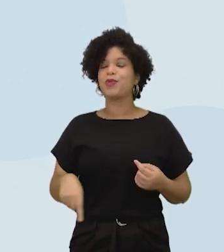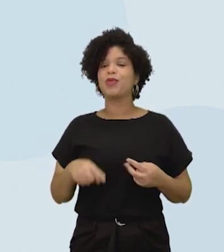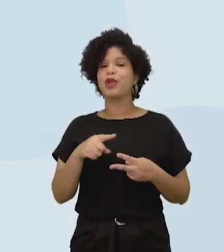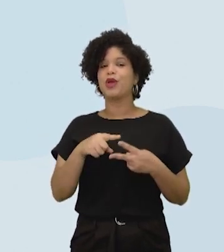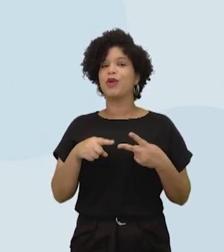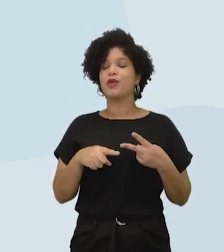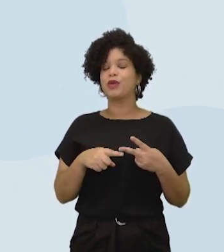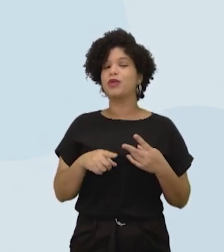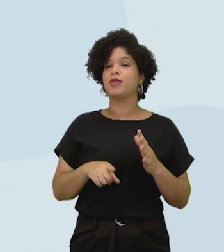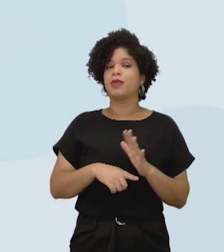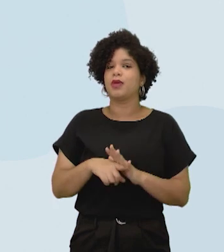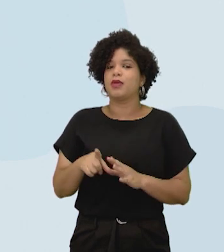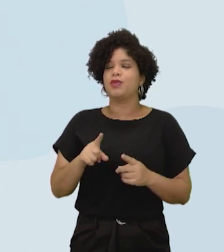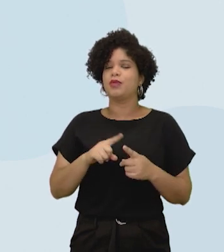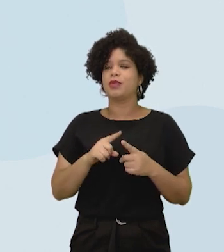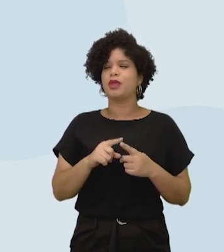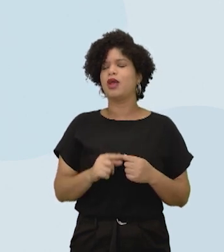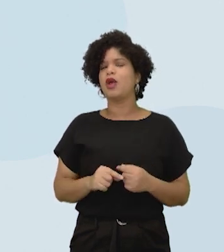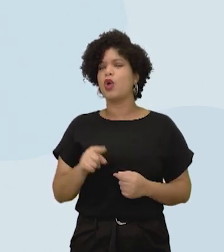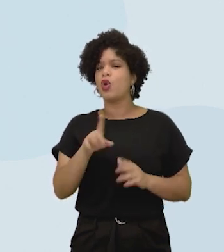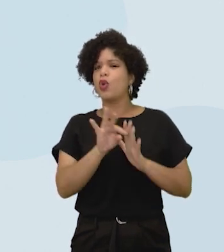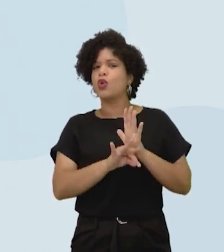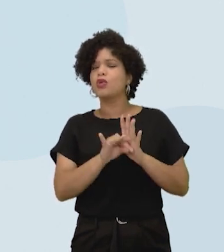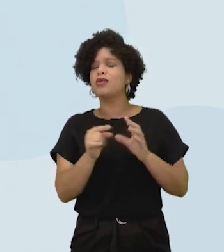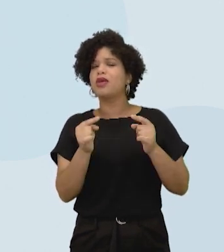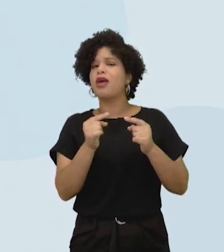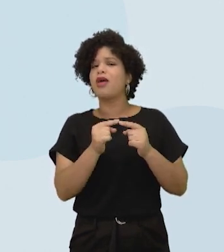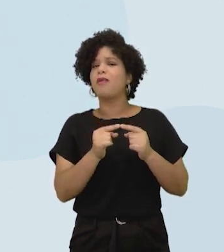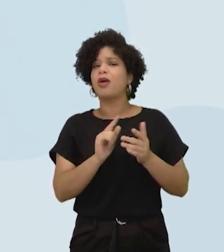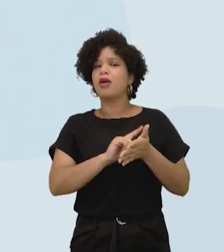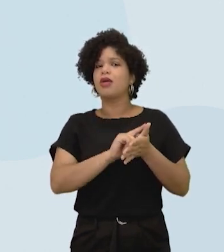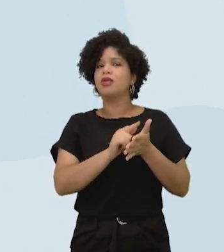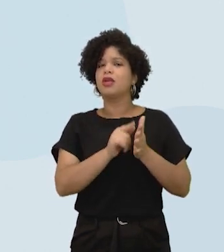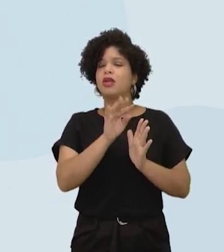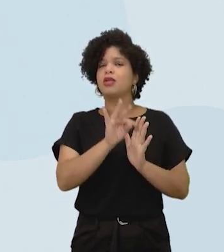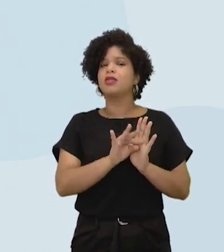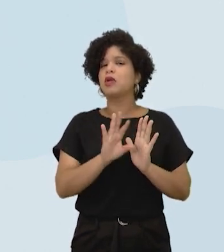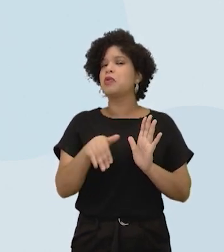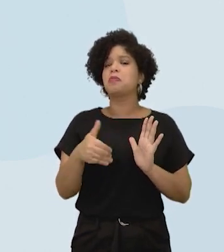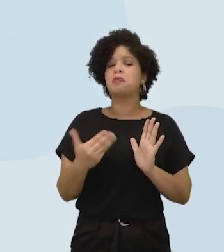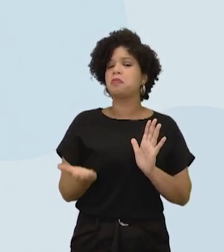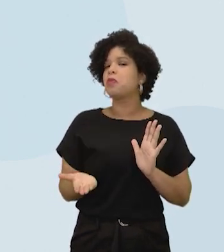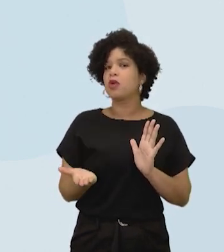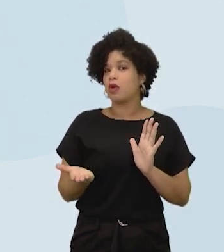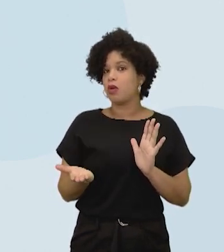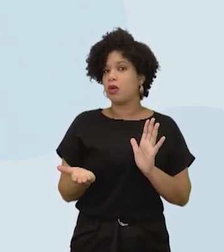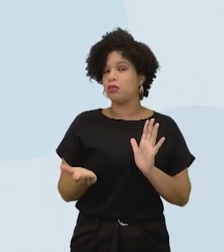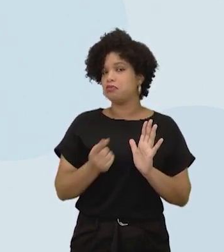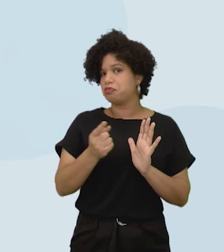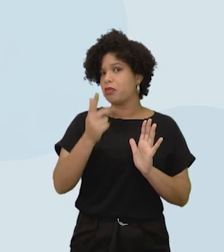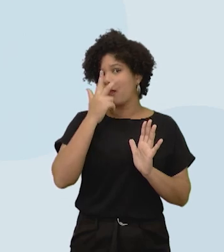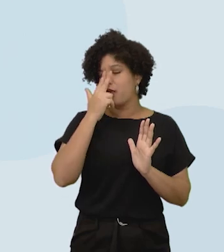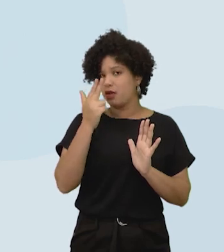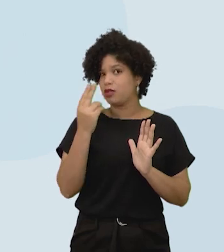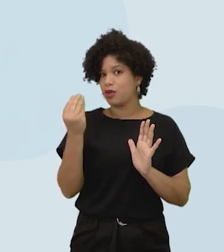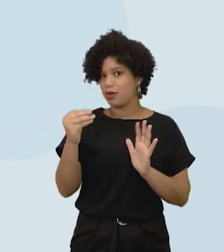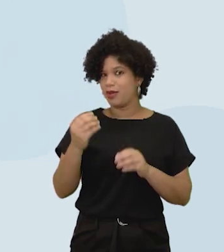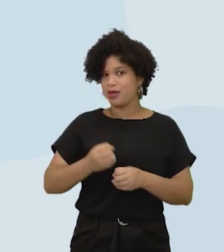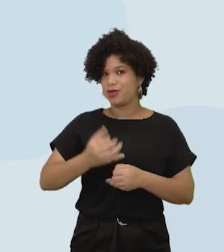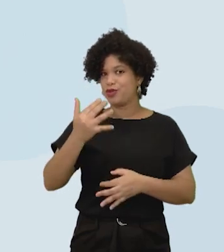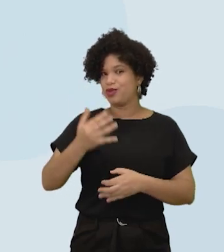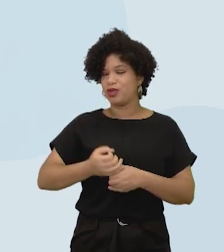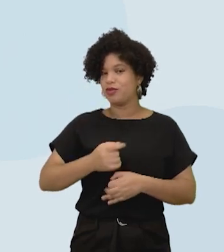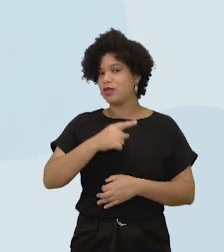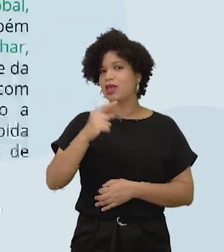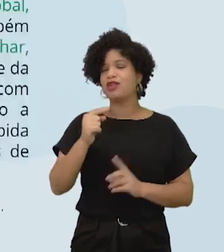texto, responda. A qual gênero textual pertence esse texto anterior aí que a gente leu, né? Então, qual